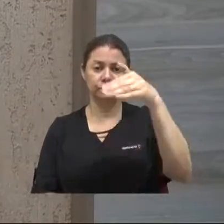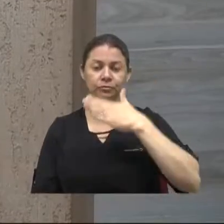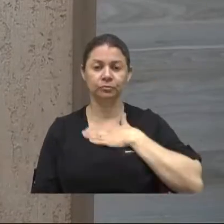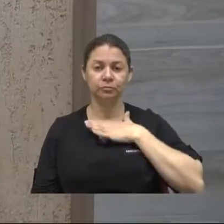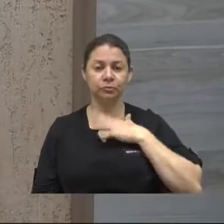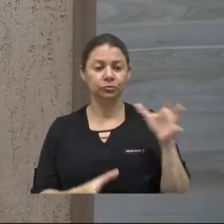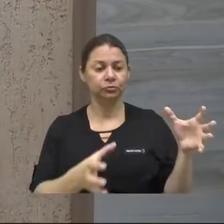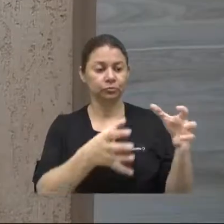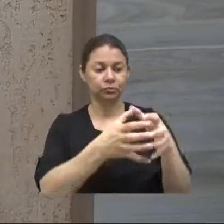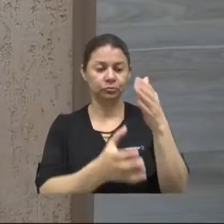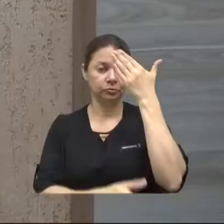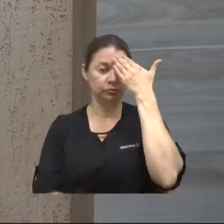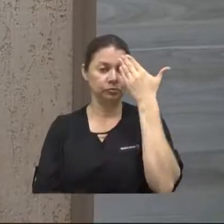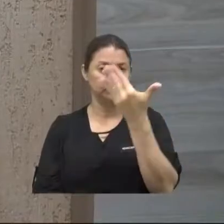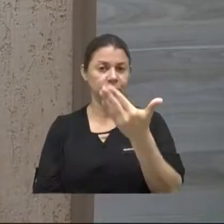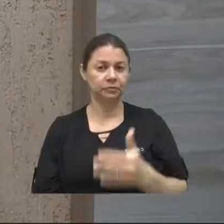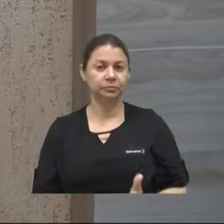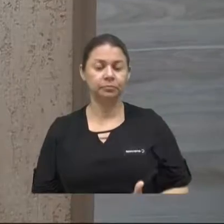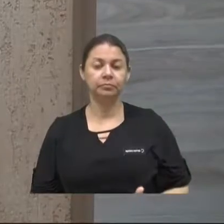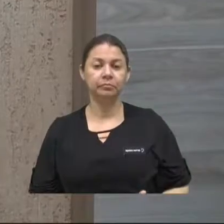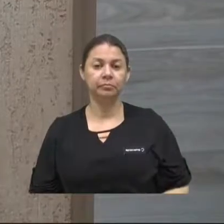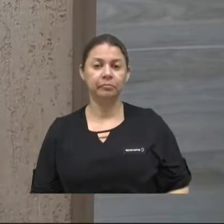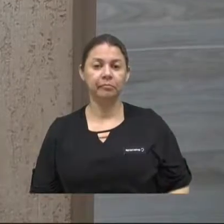E dizer que,